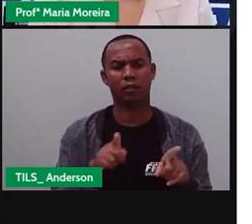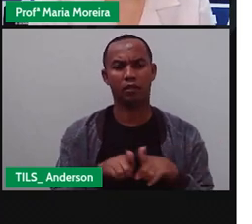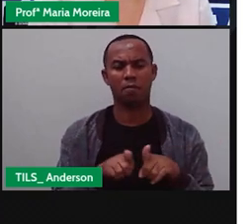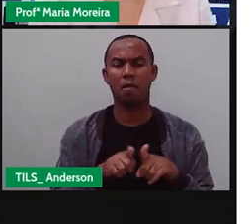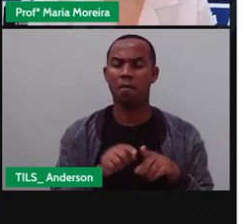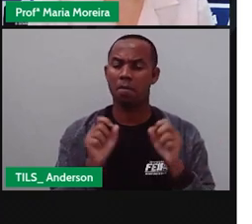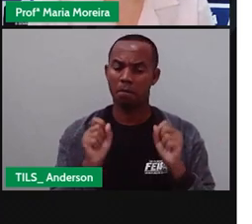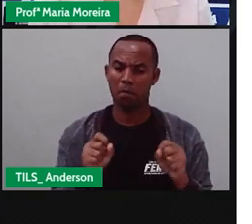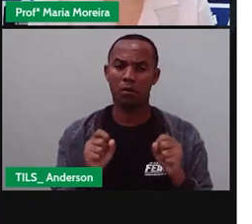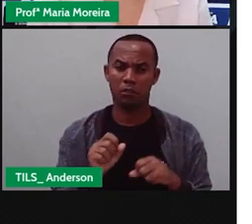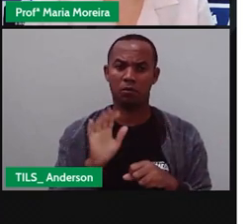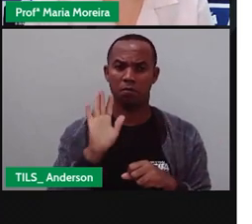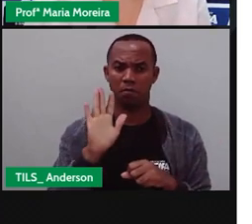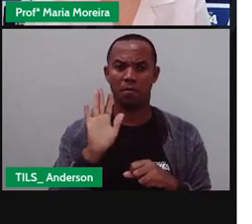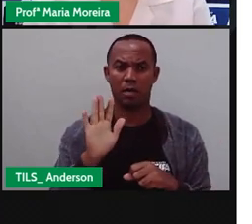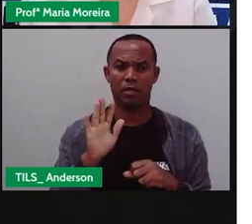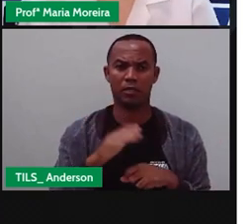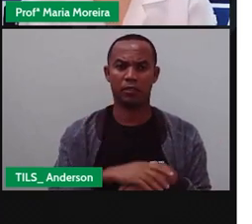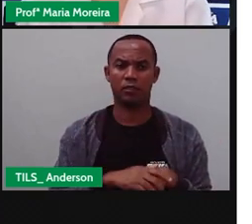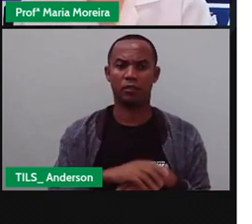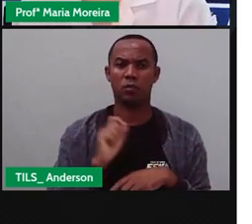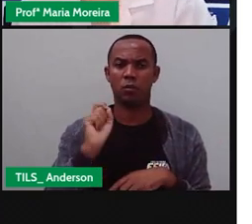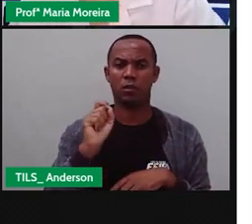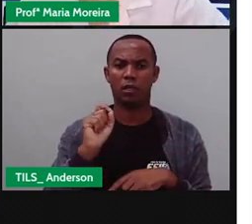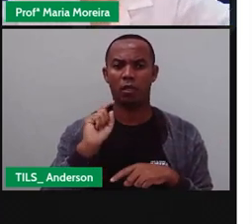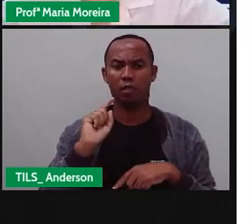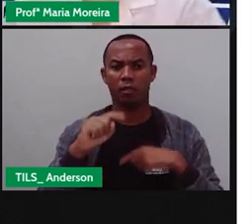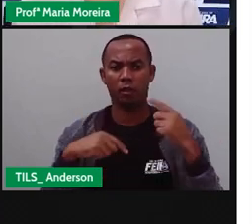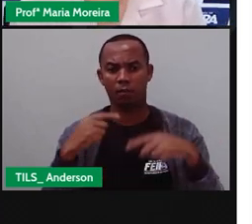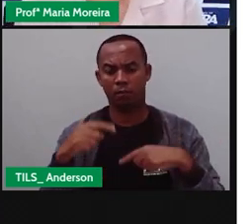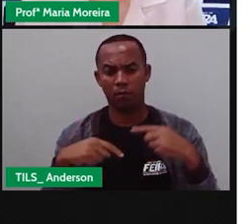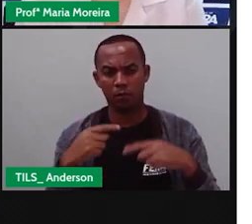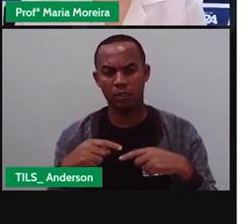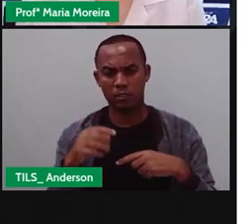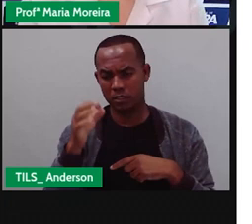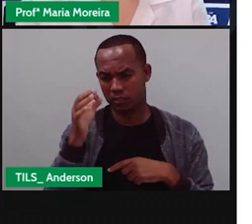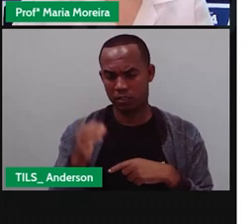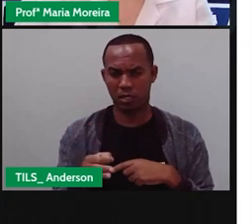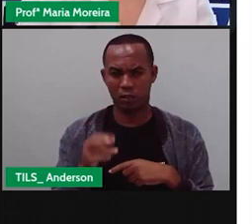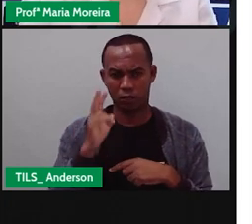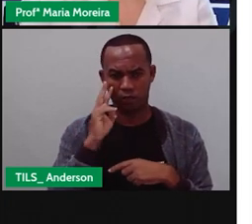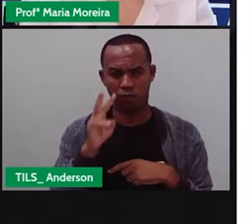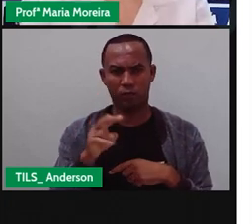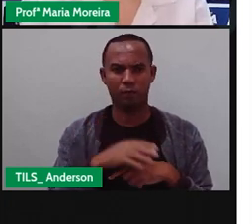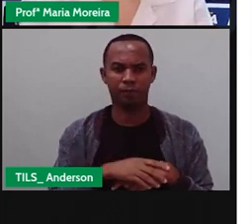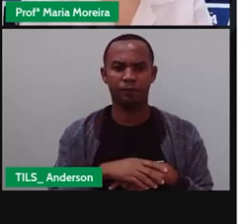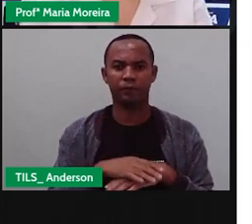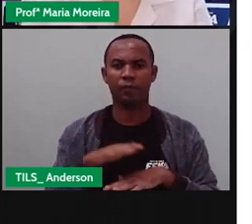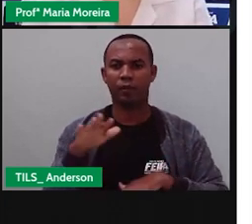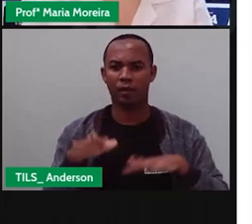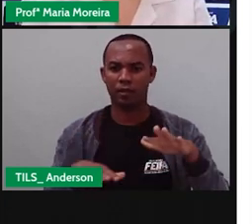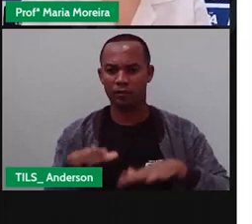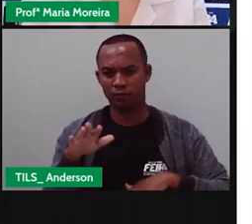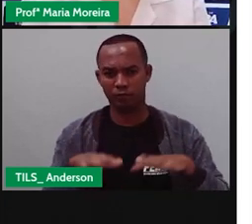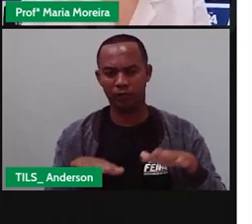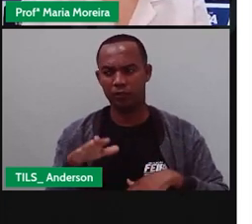Pode. Mas a gente tem que o quê? Depois fazer a correção. Bom, algumas dicas, né,